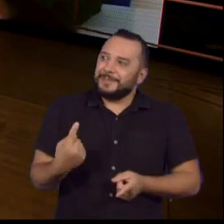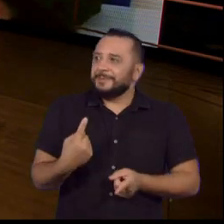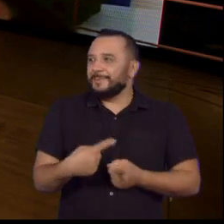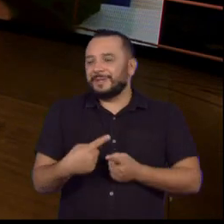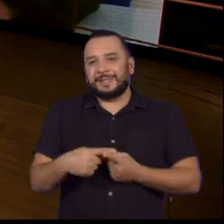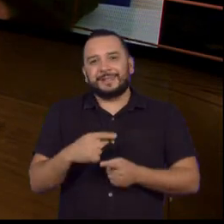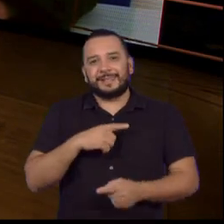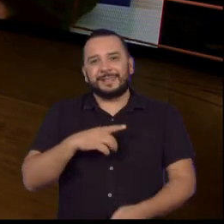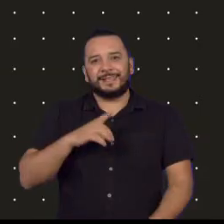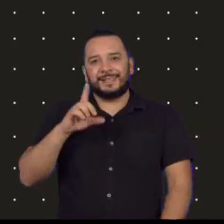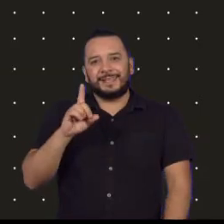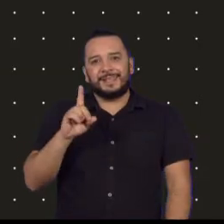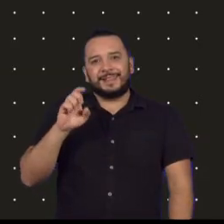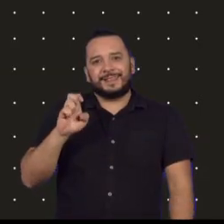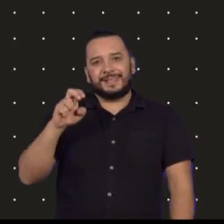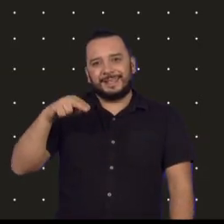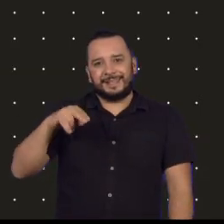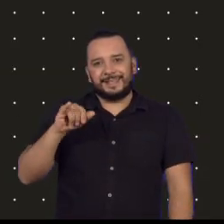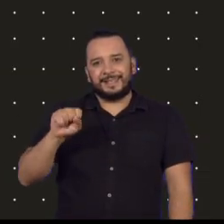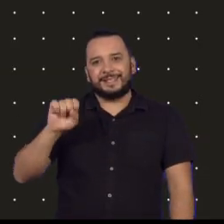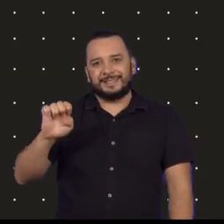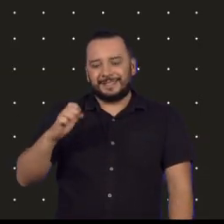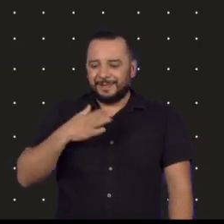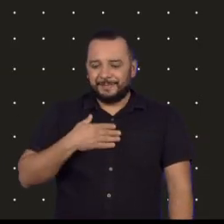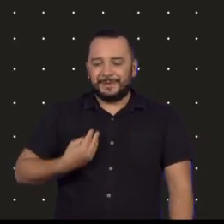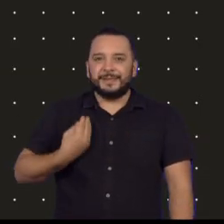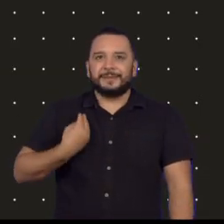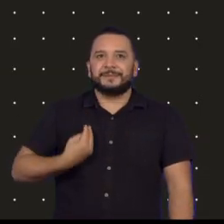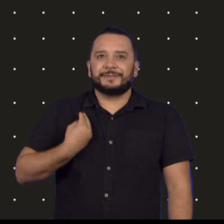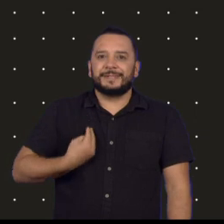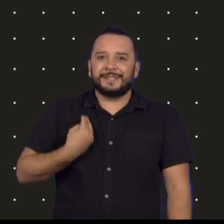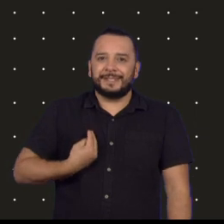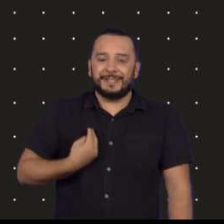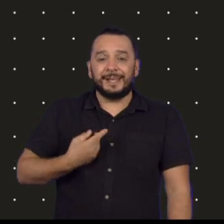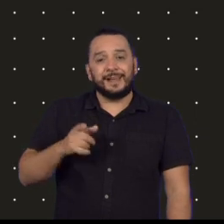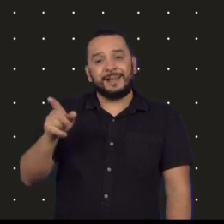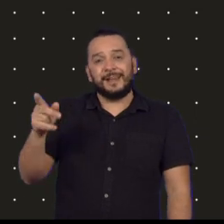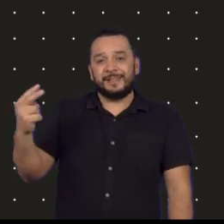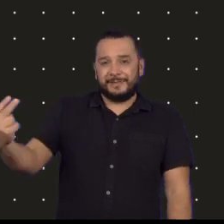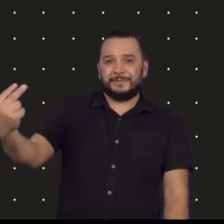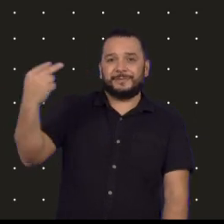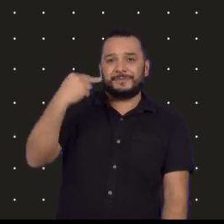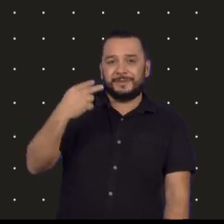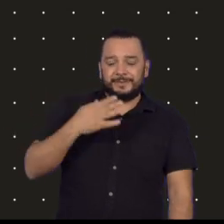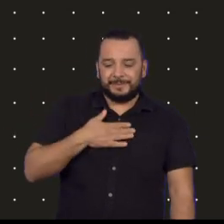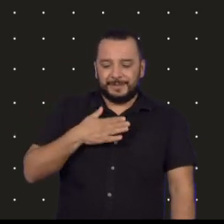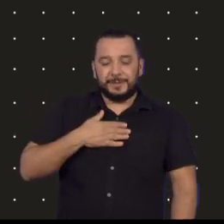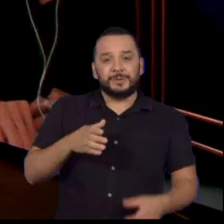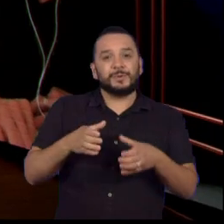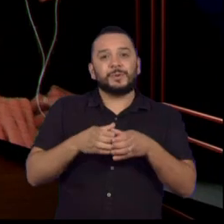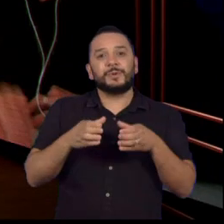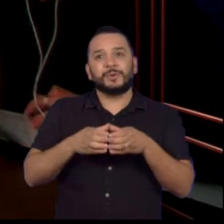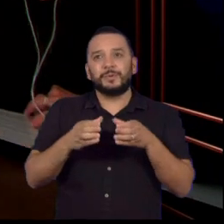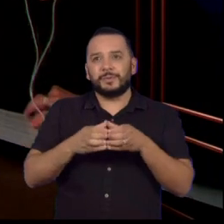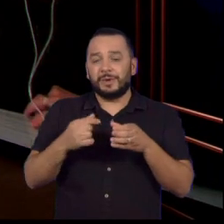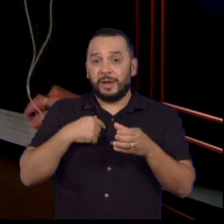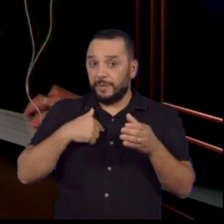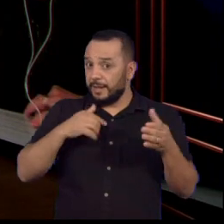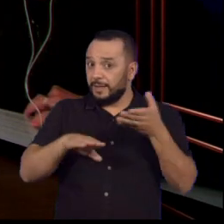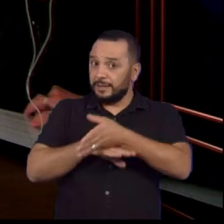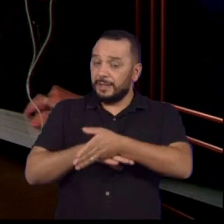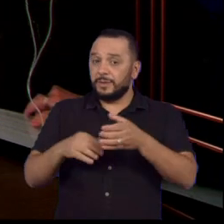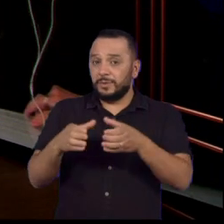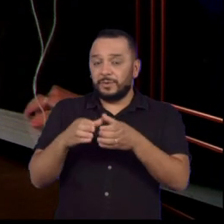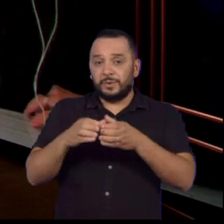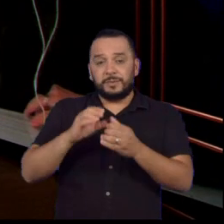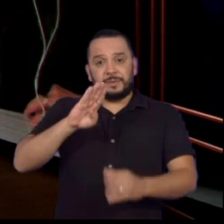Denise Stoklos na minha vida. Mas ela nos viu num grupo, eu entrei para um grupo em